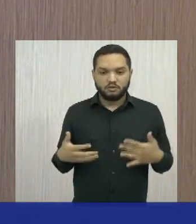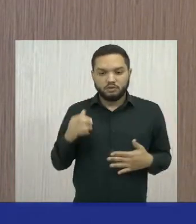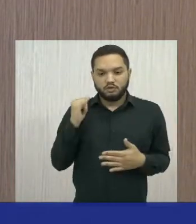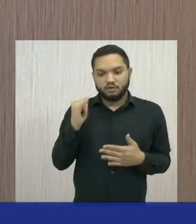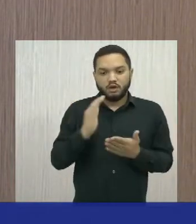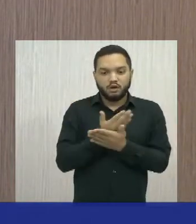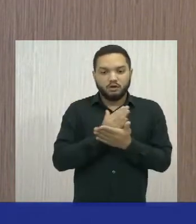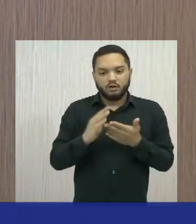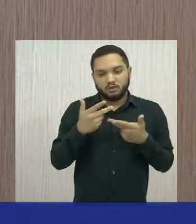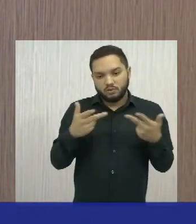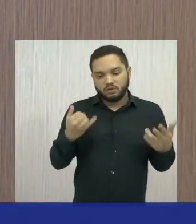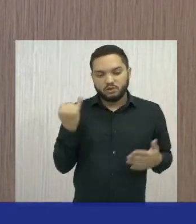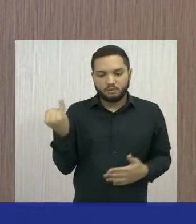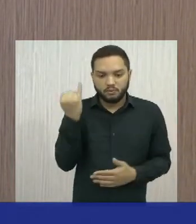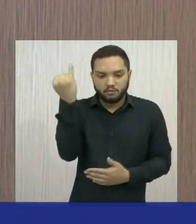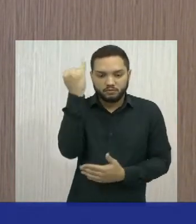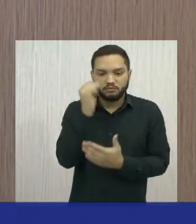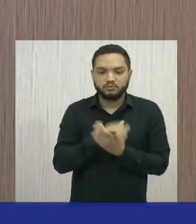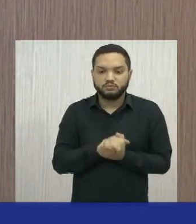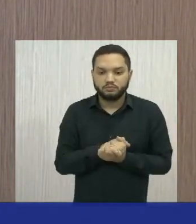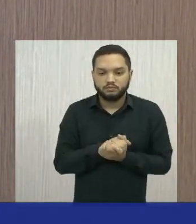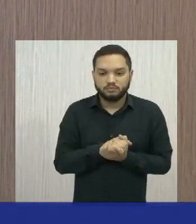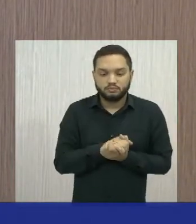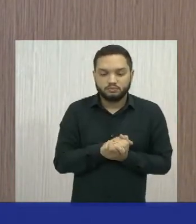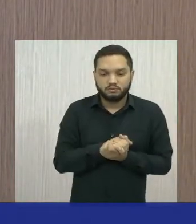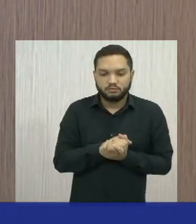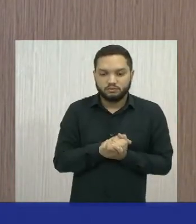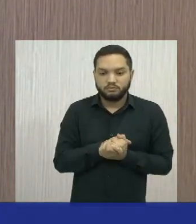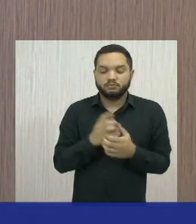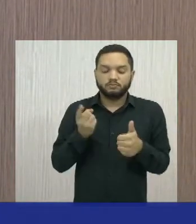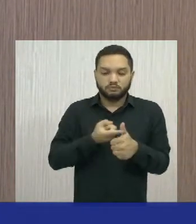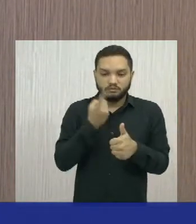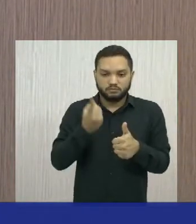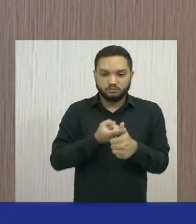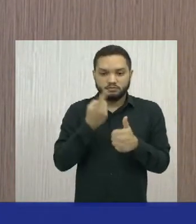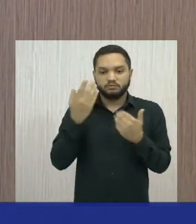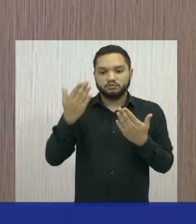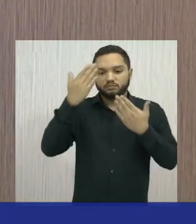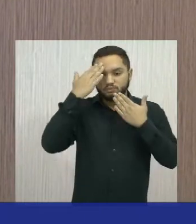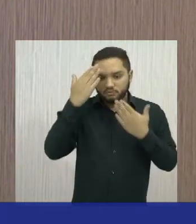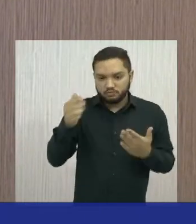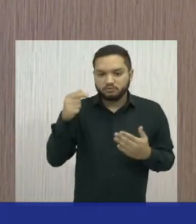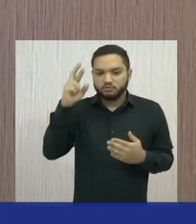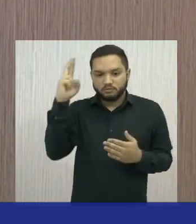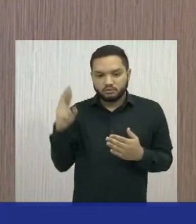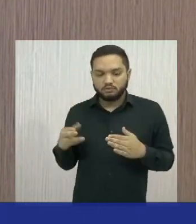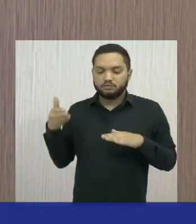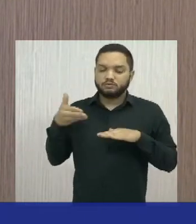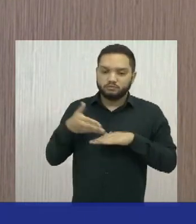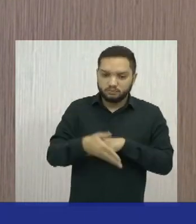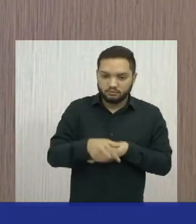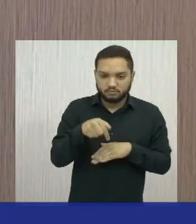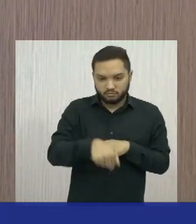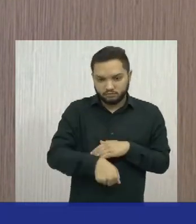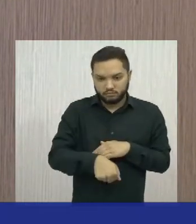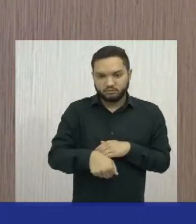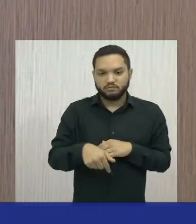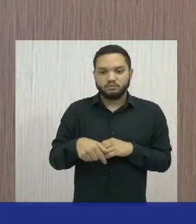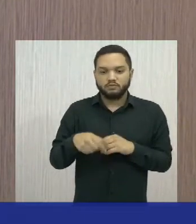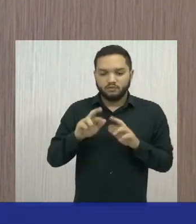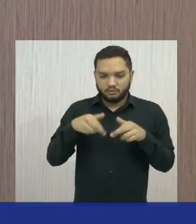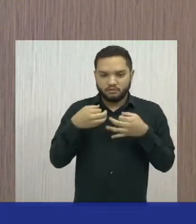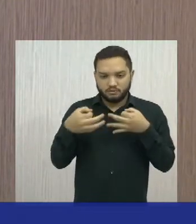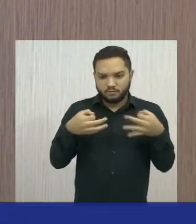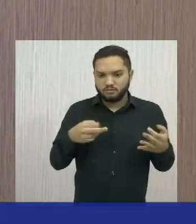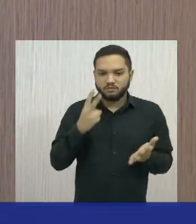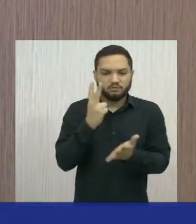alguns aspectos importantes na sua contribuição. Primeiro, agradecer a presença do Rubinho, não é nessa audiência pública, não.